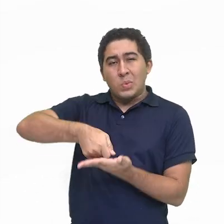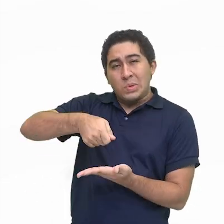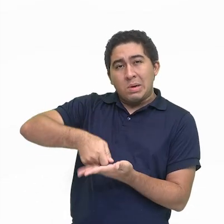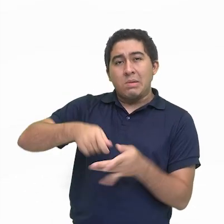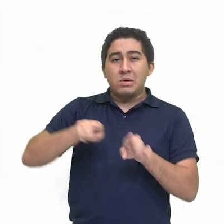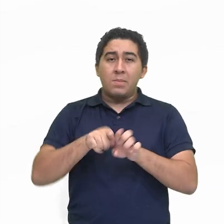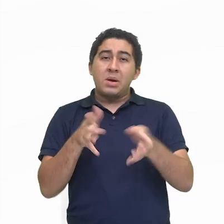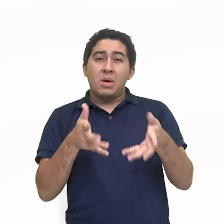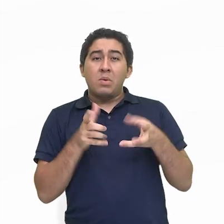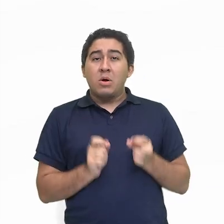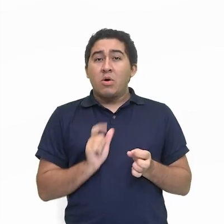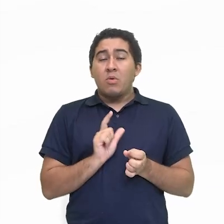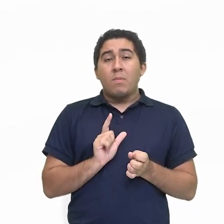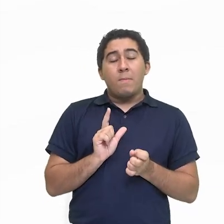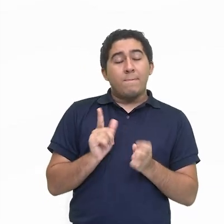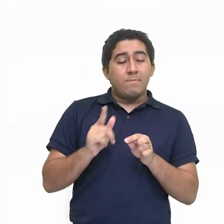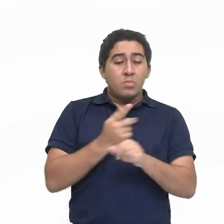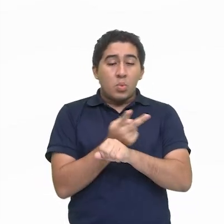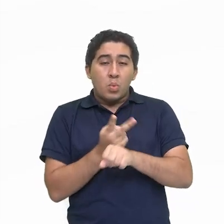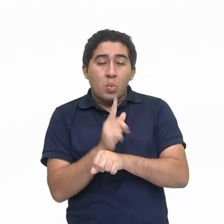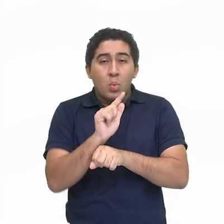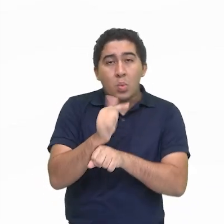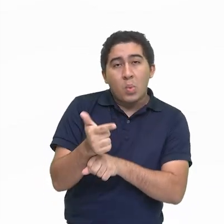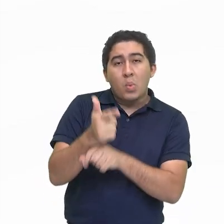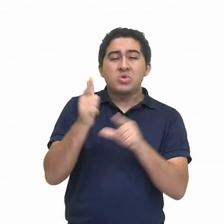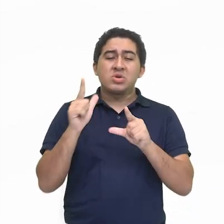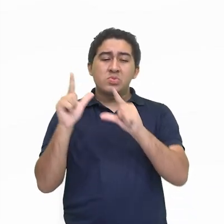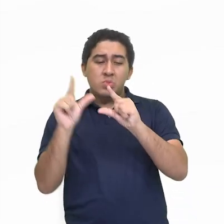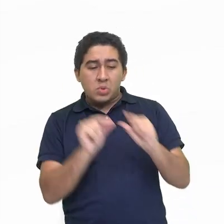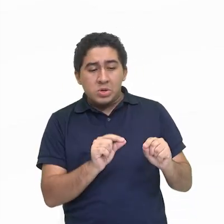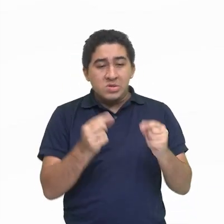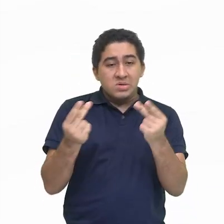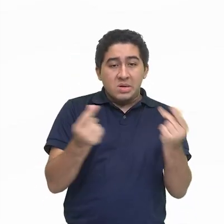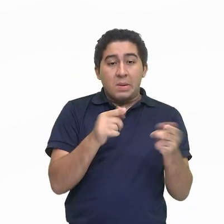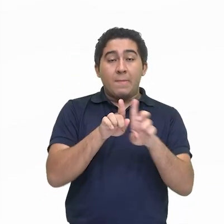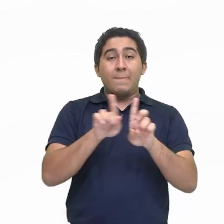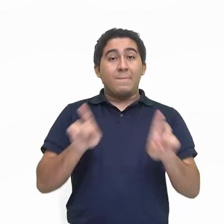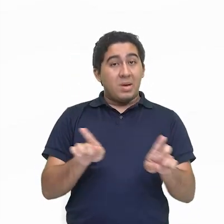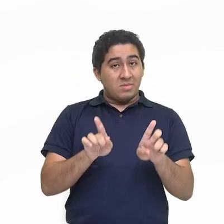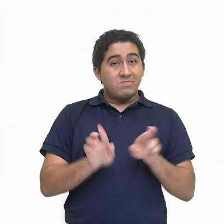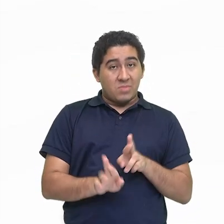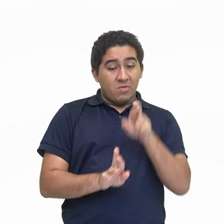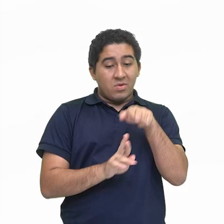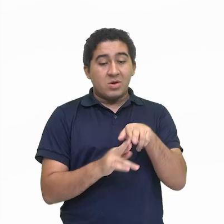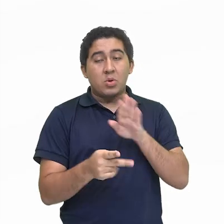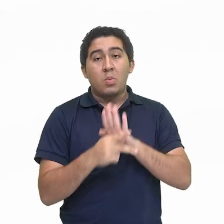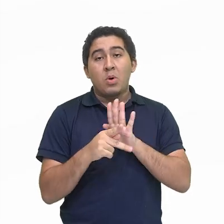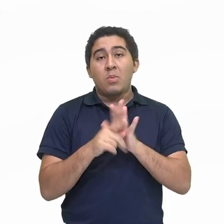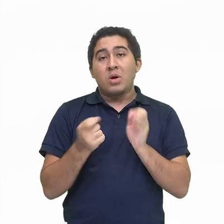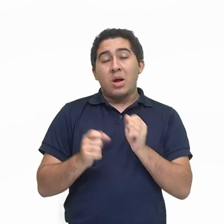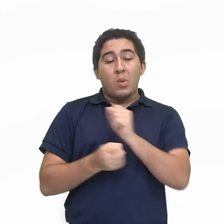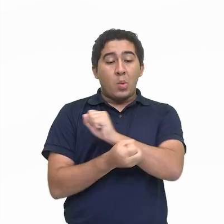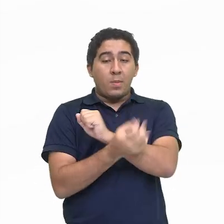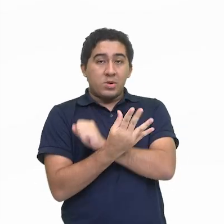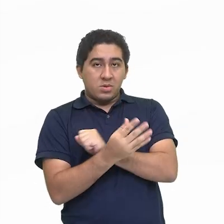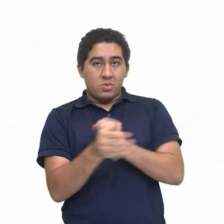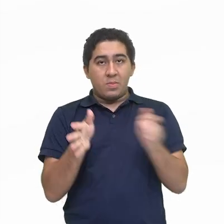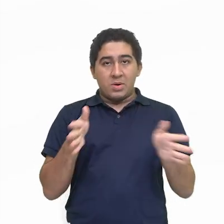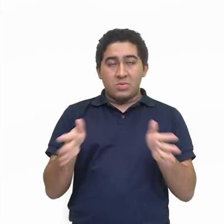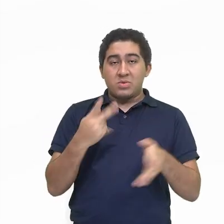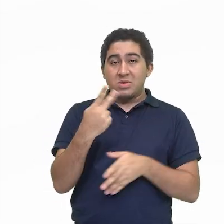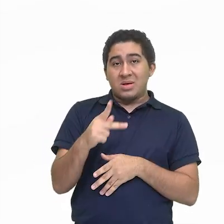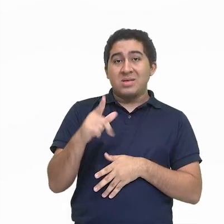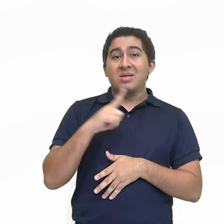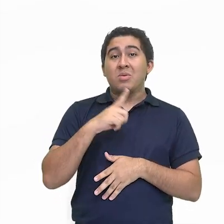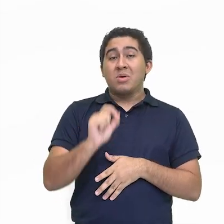vai tentar fugir dessa inflação. Contudo, questões referentes e ligadas à corrupção em seu governo, né, o